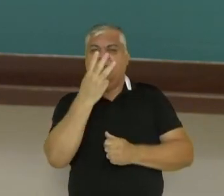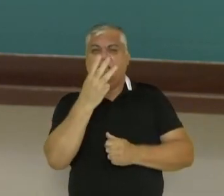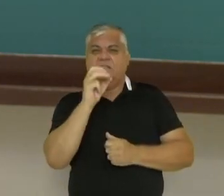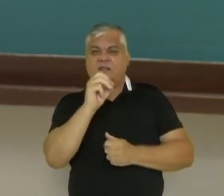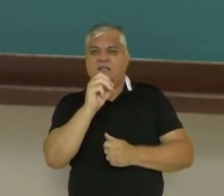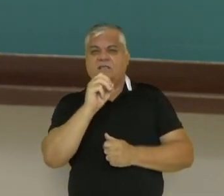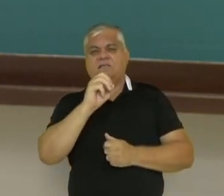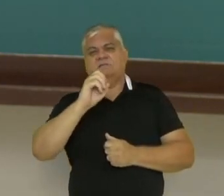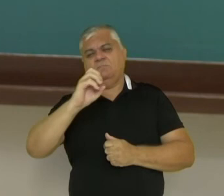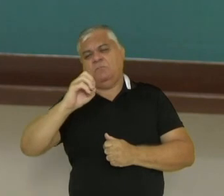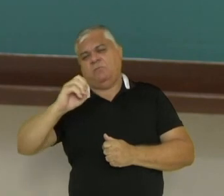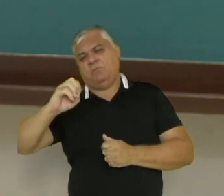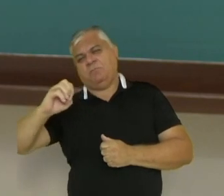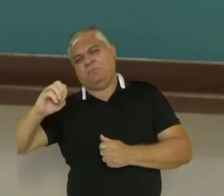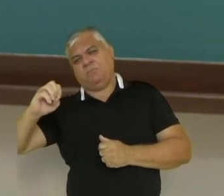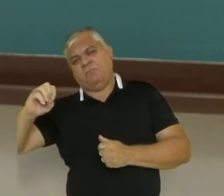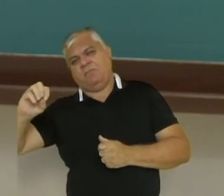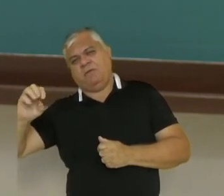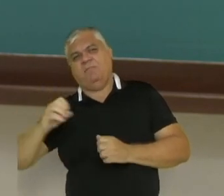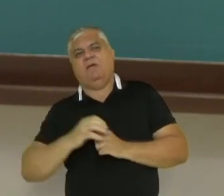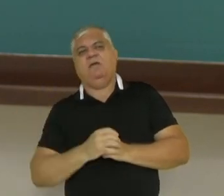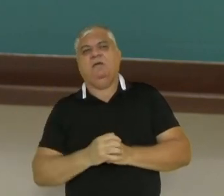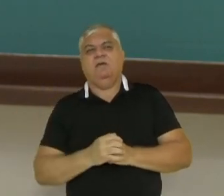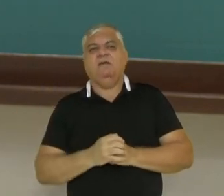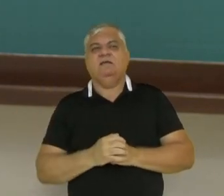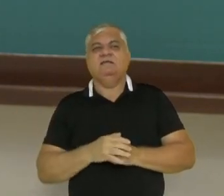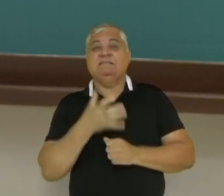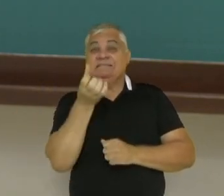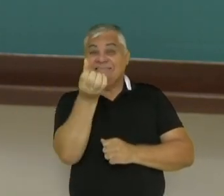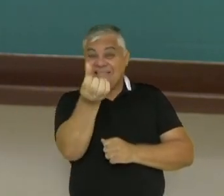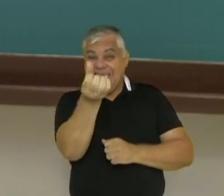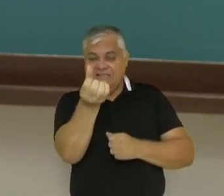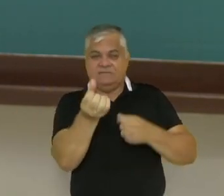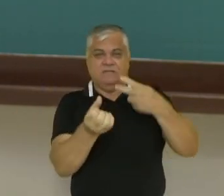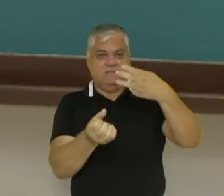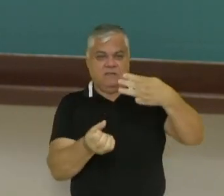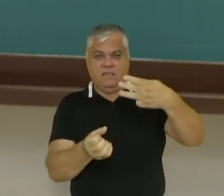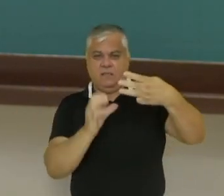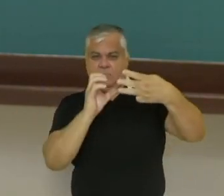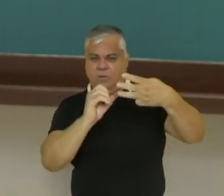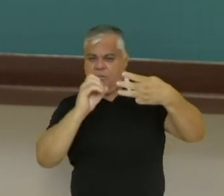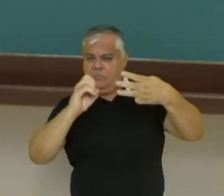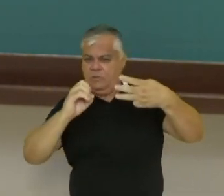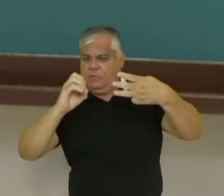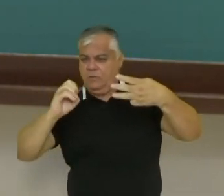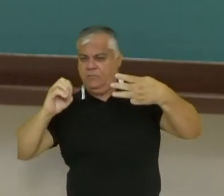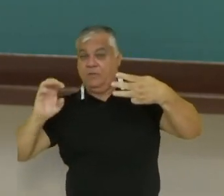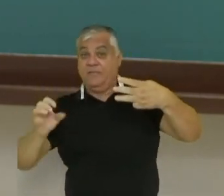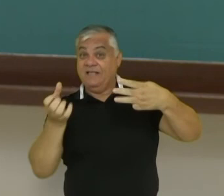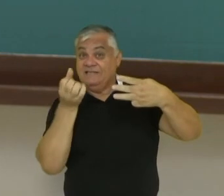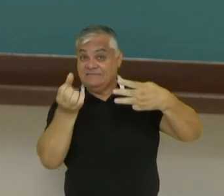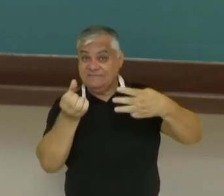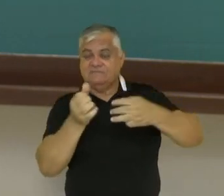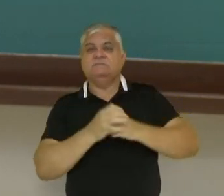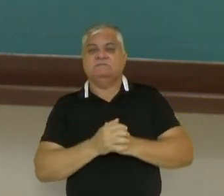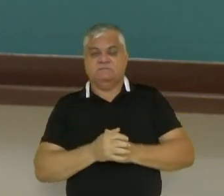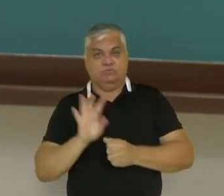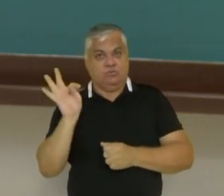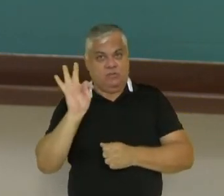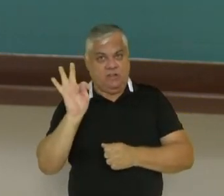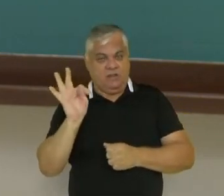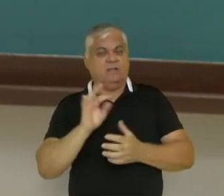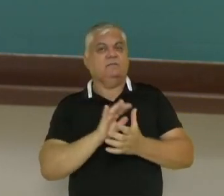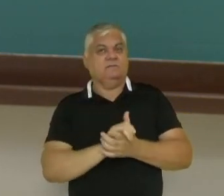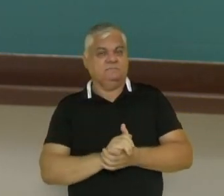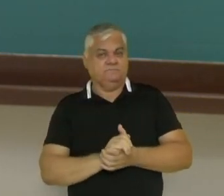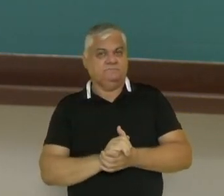é 3 e 1, 2, 3, 3 mil, mais 3 zeros, 3 milhões de toneladas.